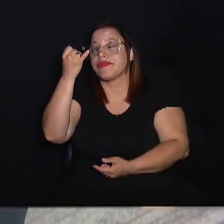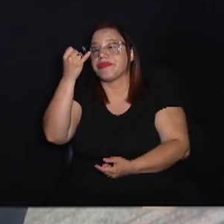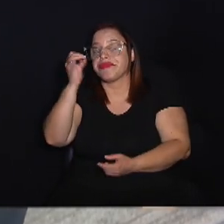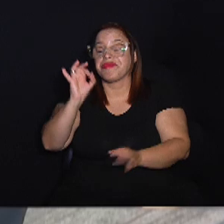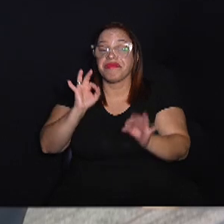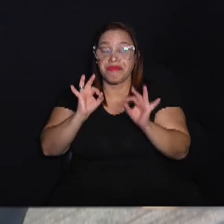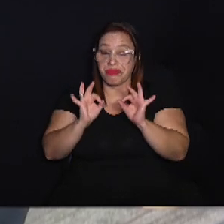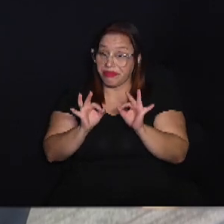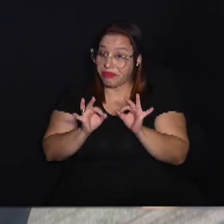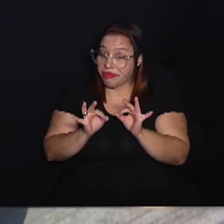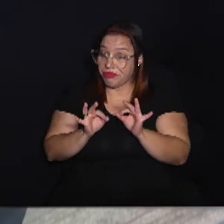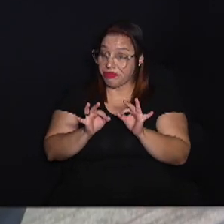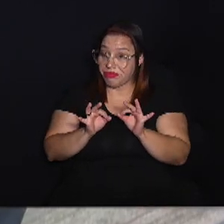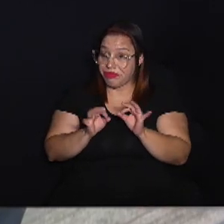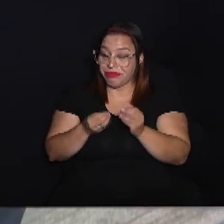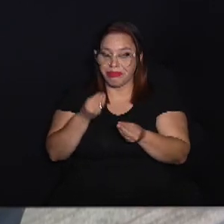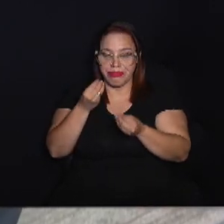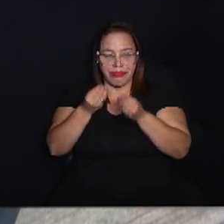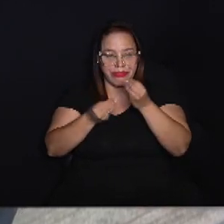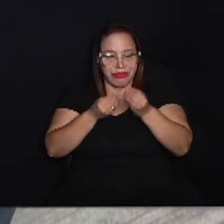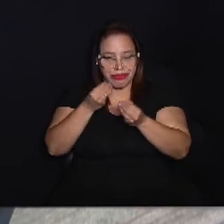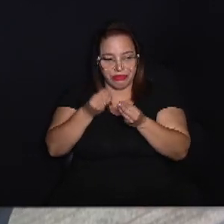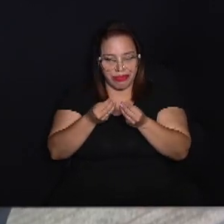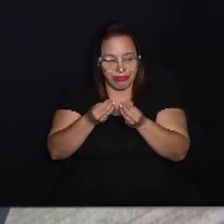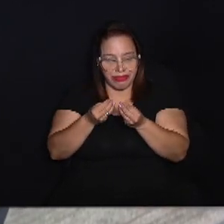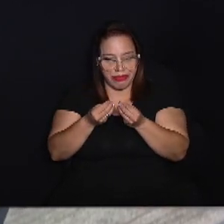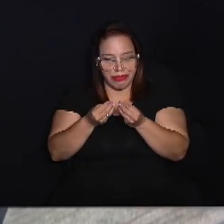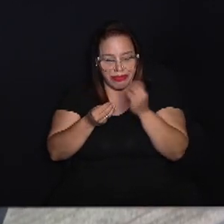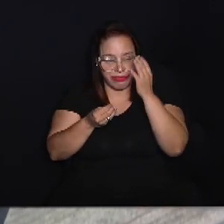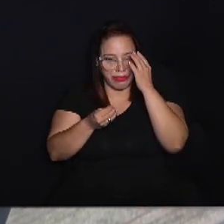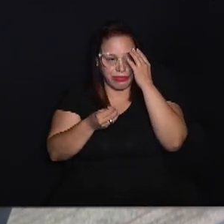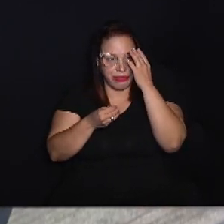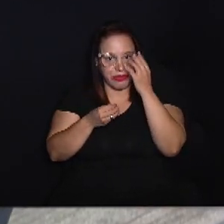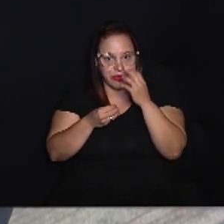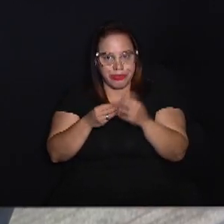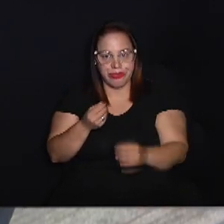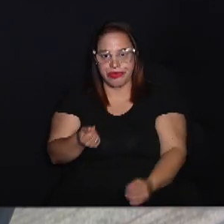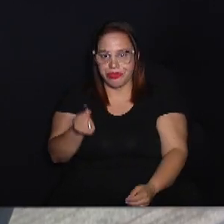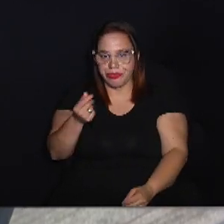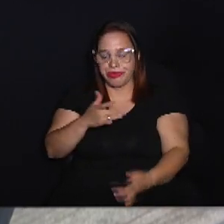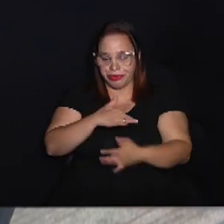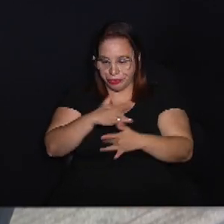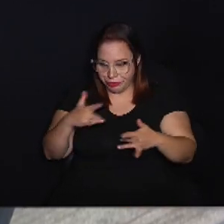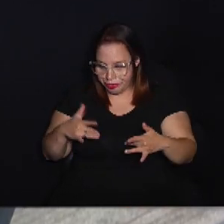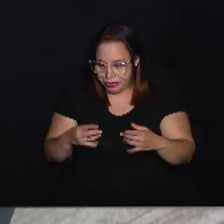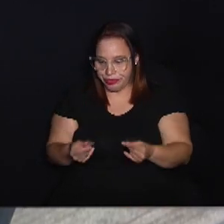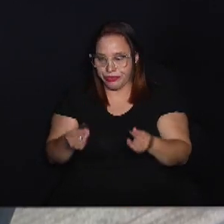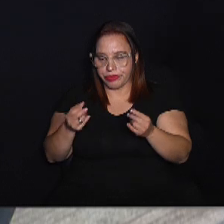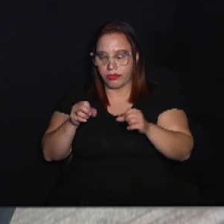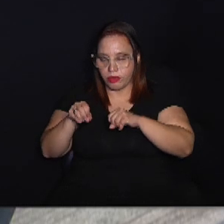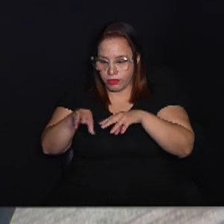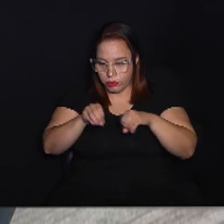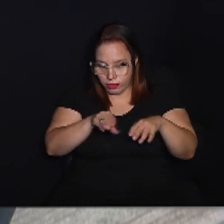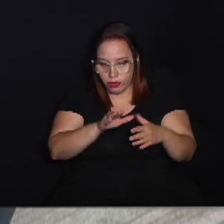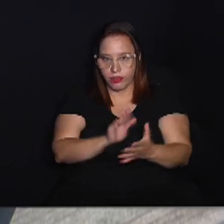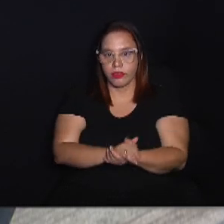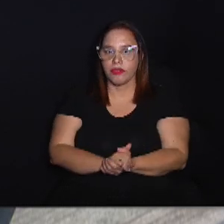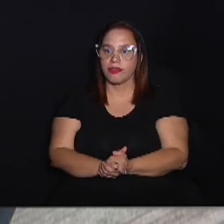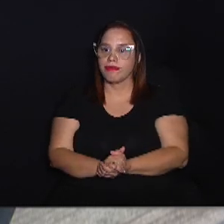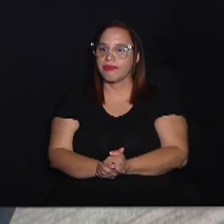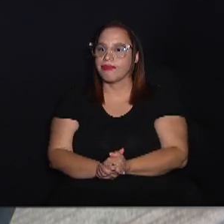imperiosas, como o recurso para a saúde, o recurso para a educação.